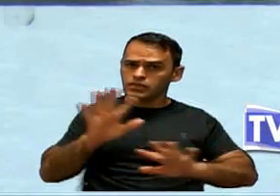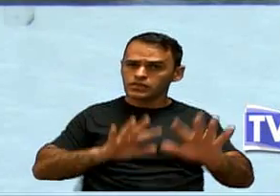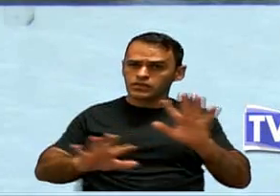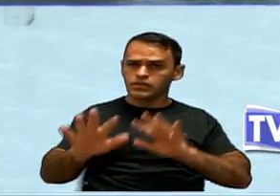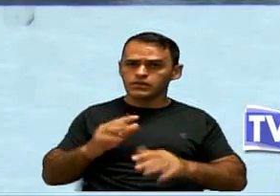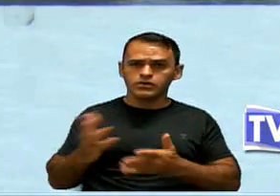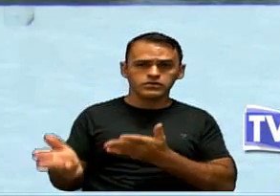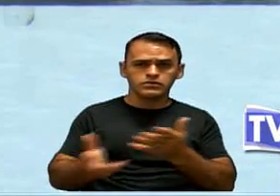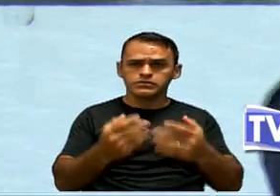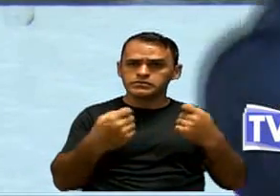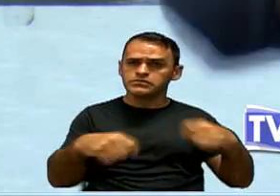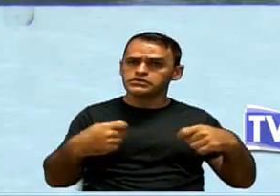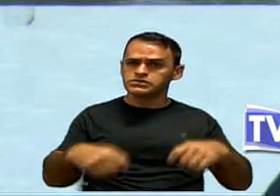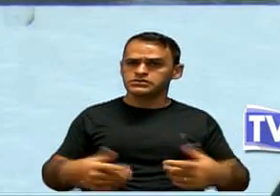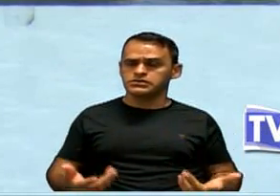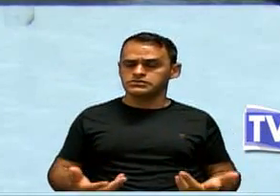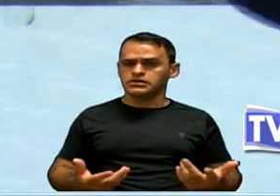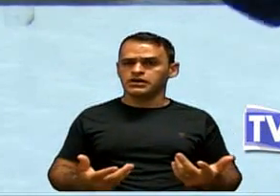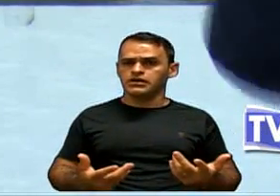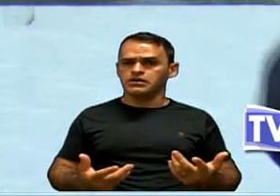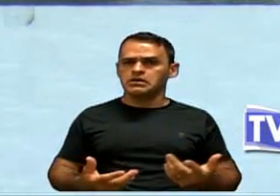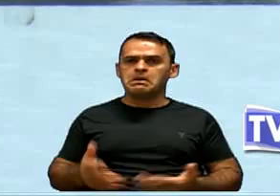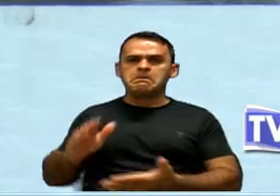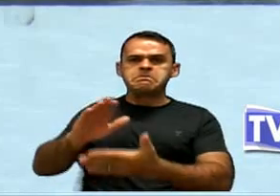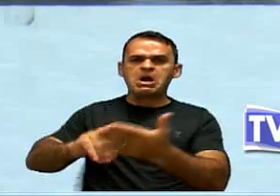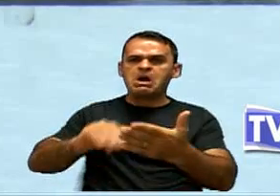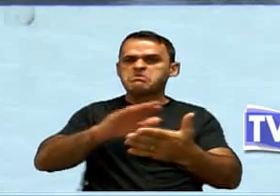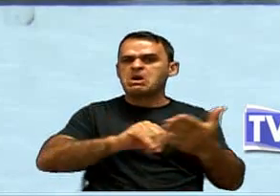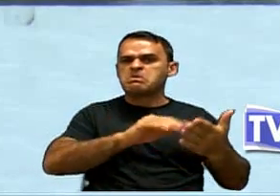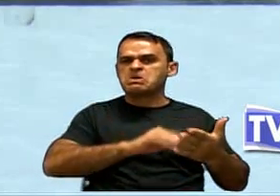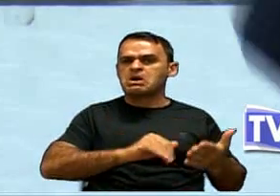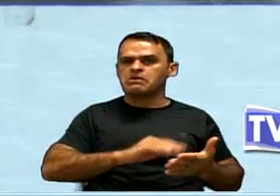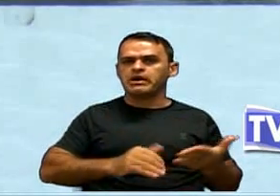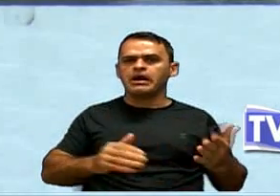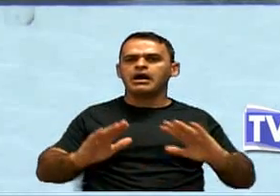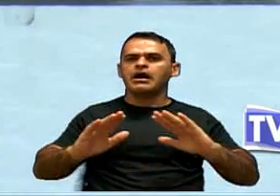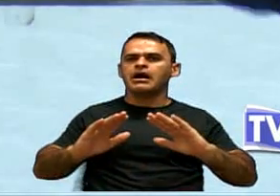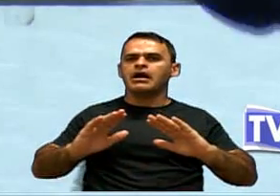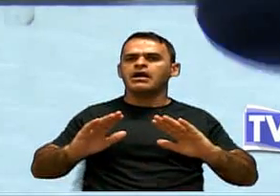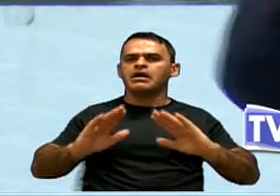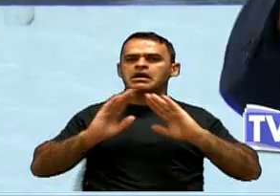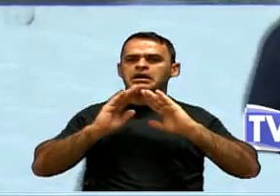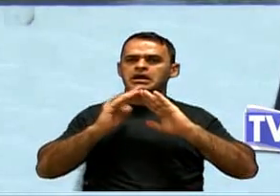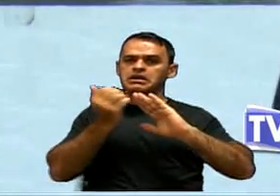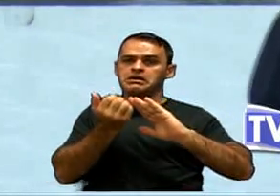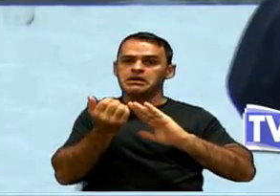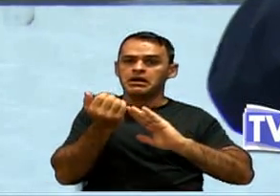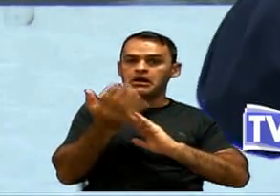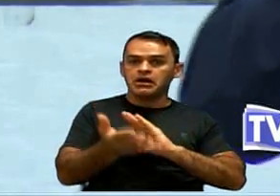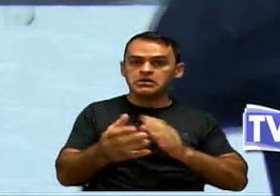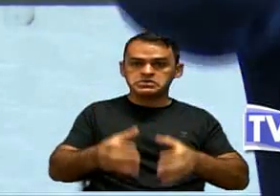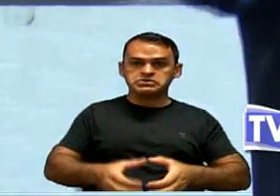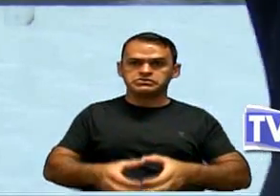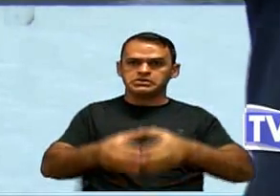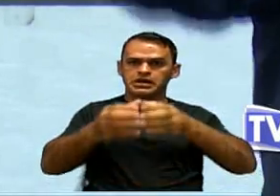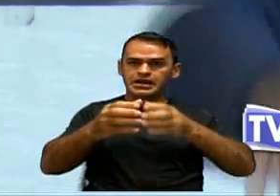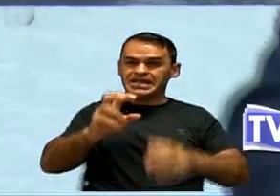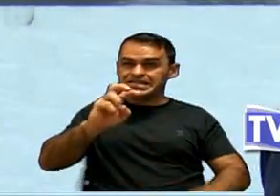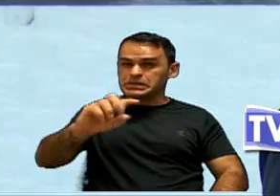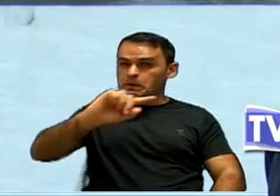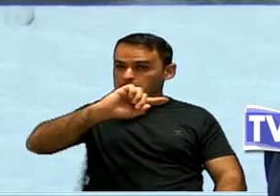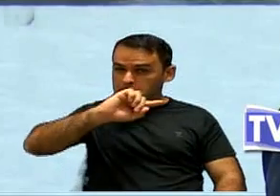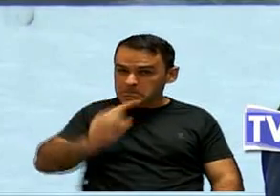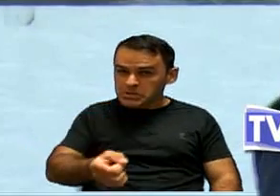vereador Vitão. Quando é para tirar um poste em frente da calçada, que já é lei, eles querem cobrar 5